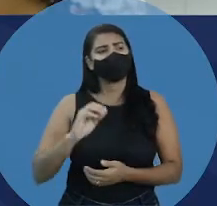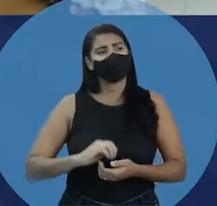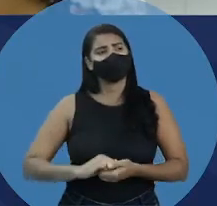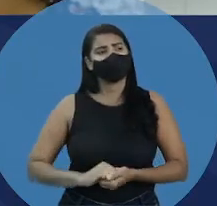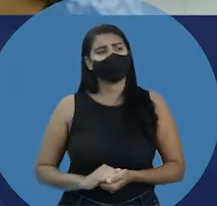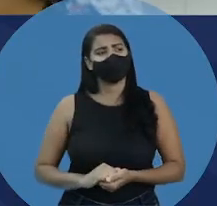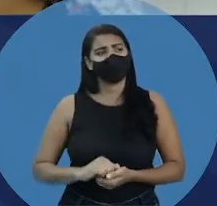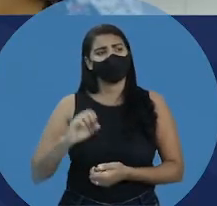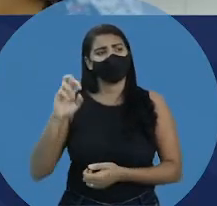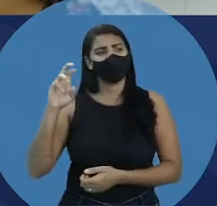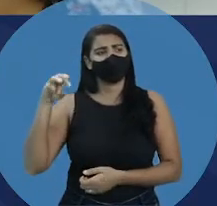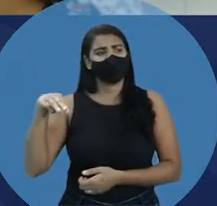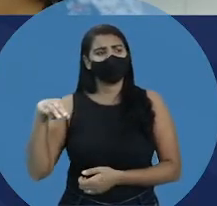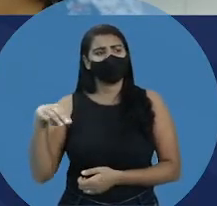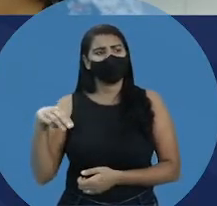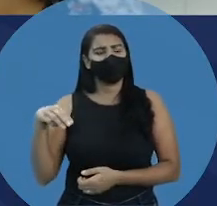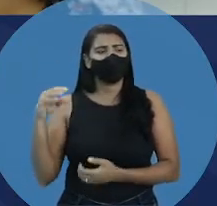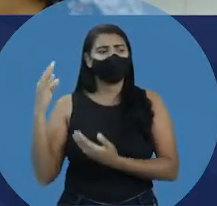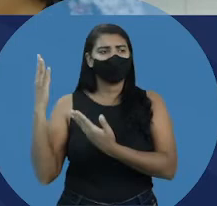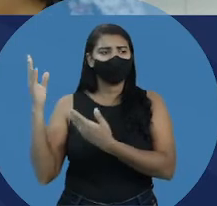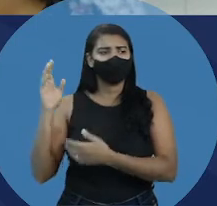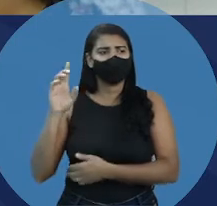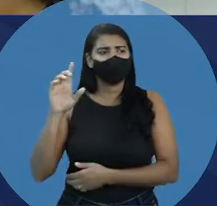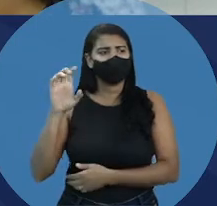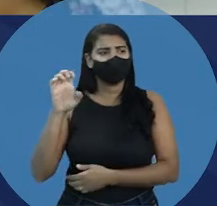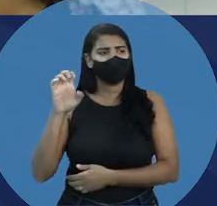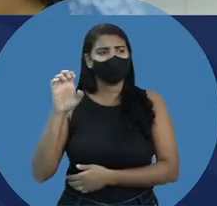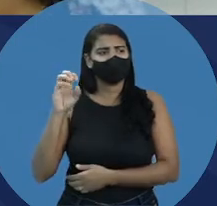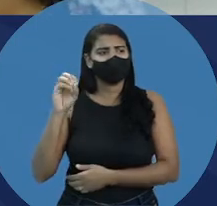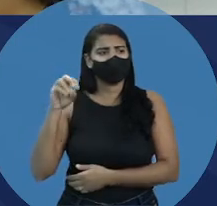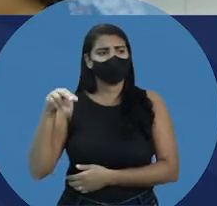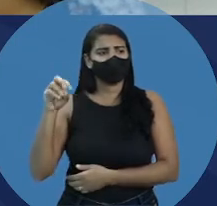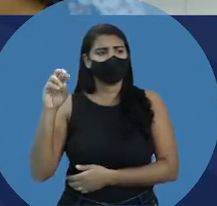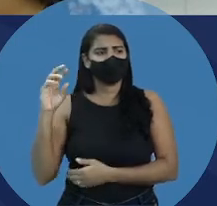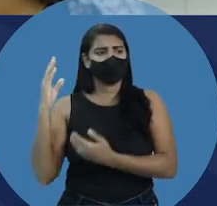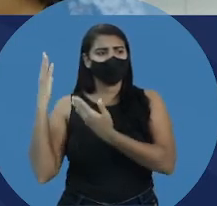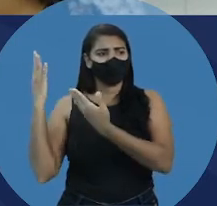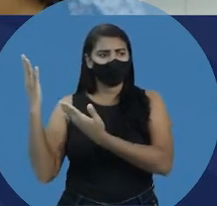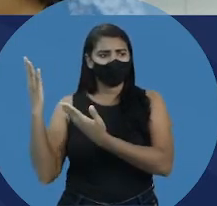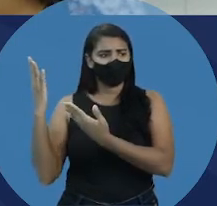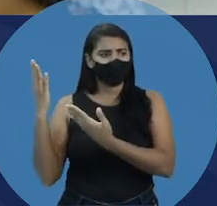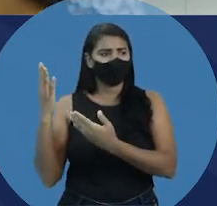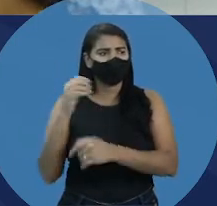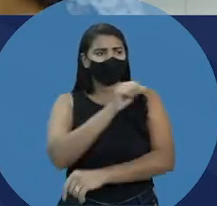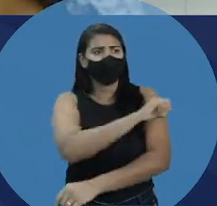sua estudante. Professora, estudante, com vocês, a palavra.